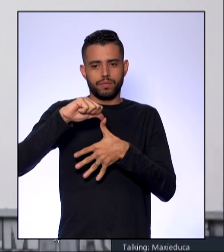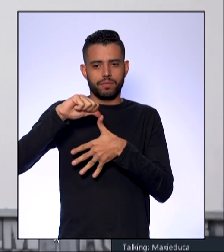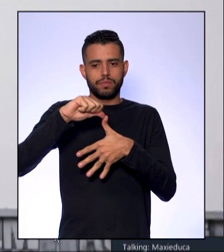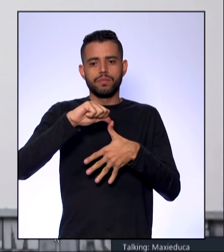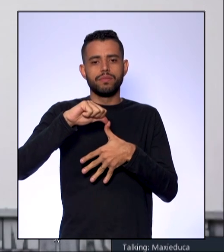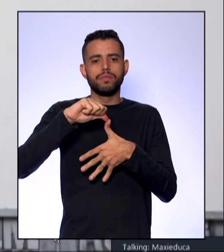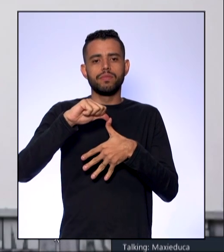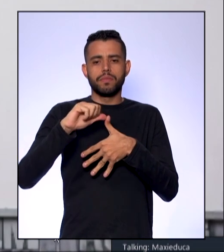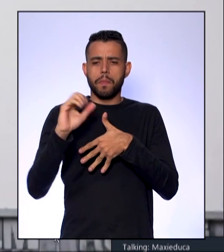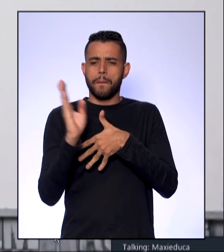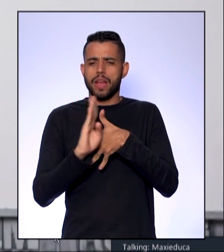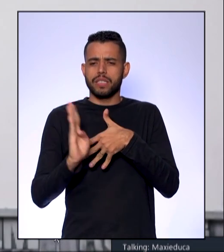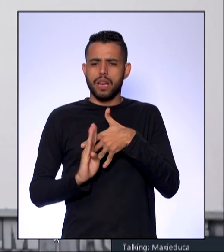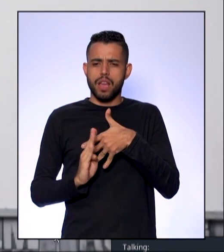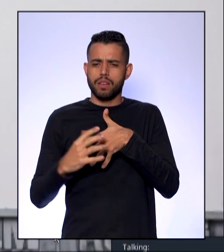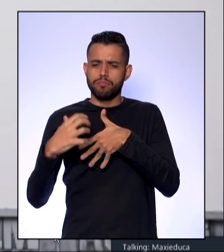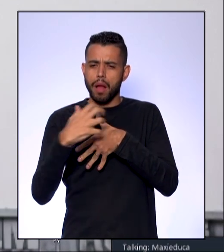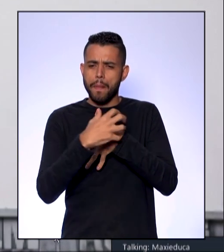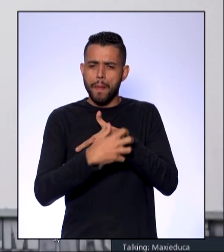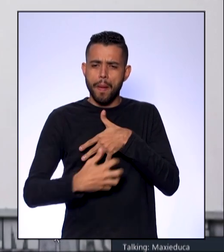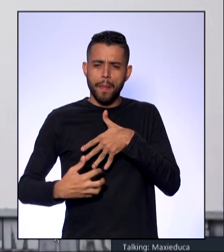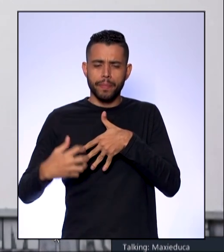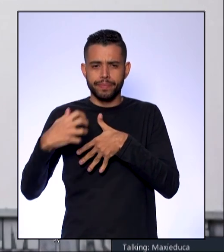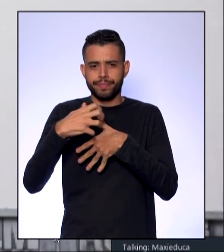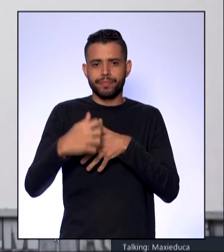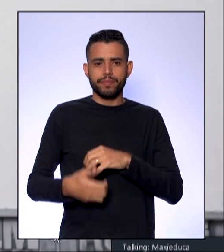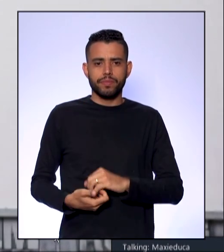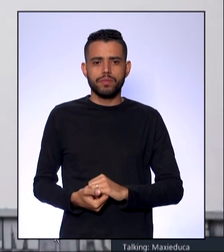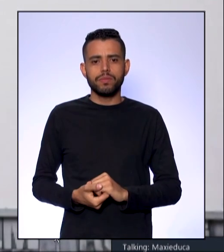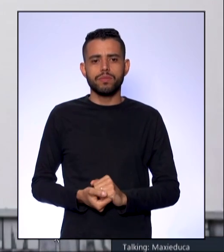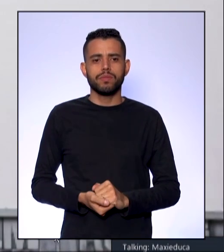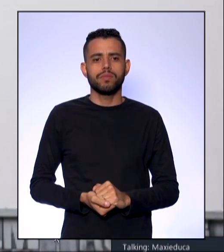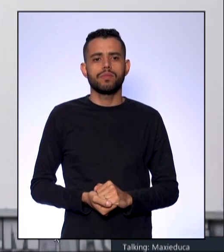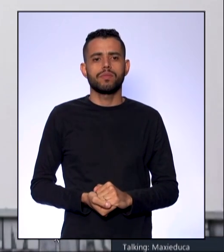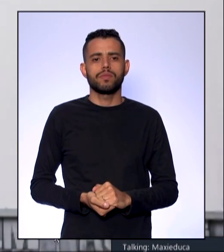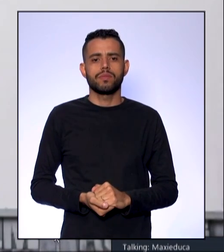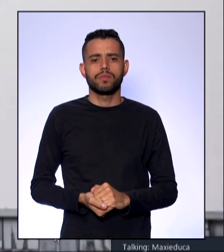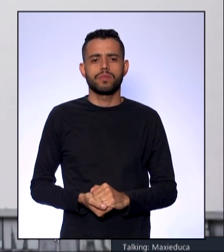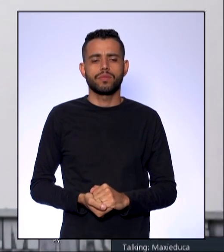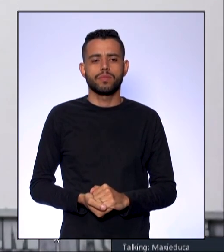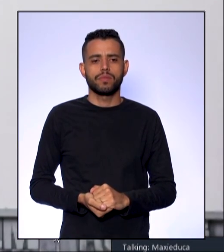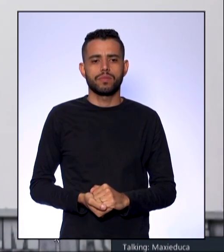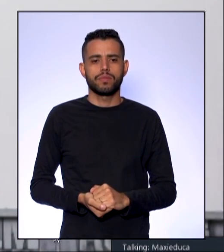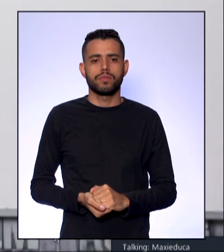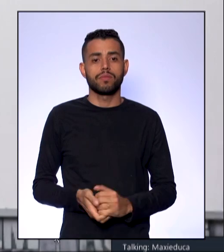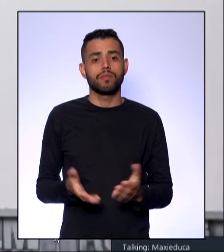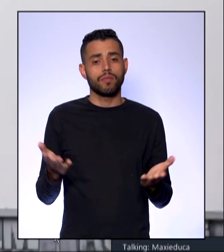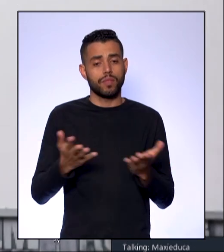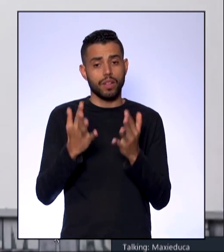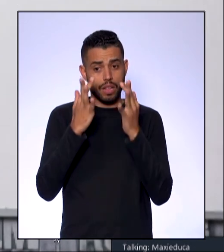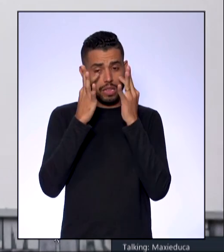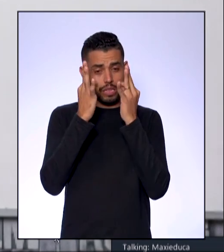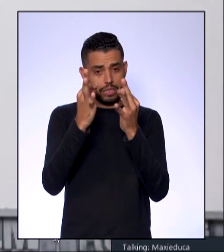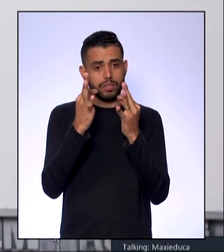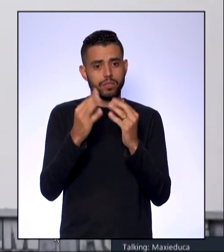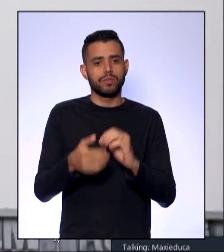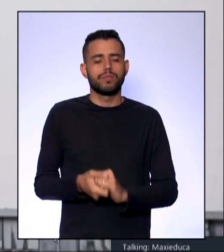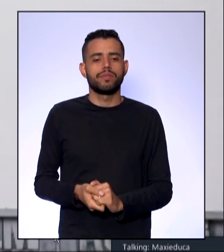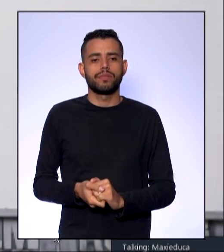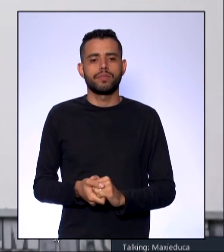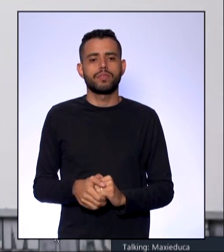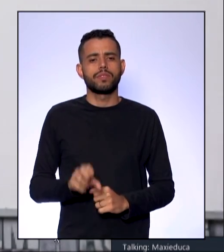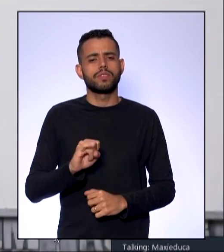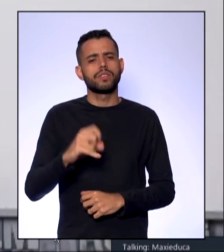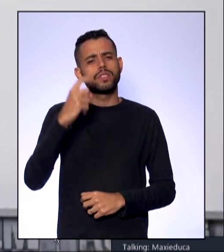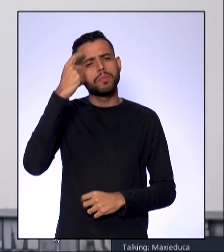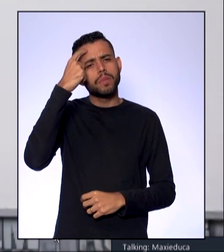e regional. Estudante, muita atenção para isso aqui. Quando a gente fala